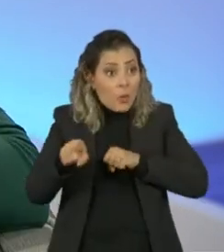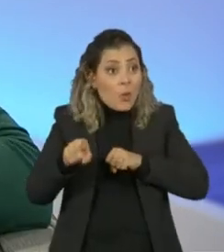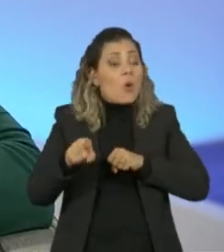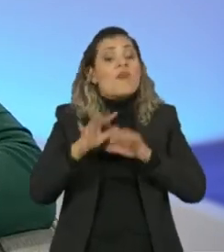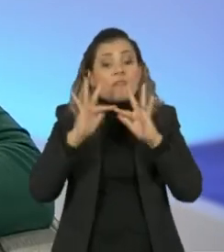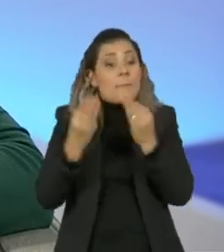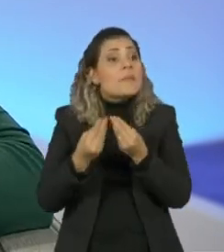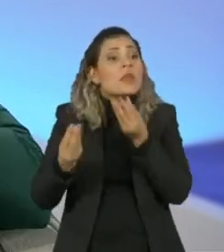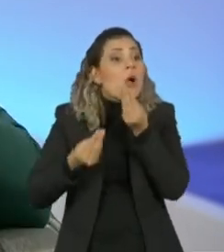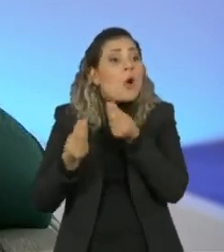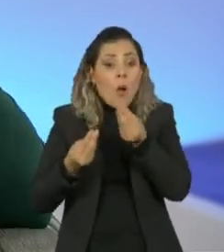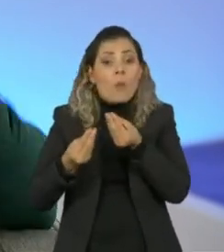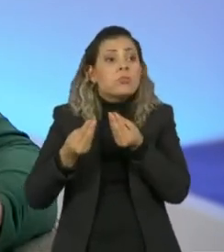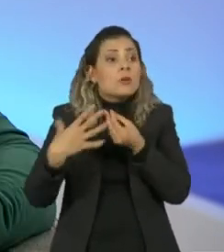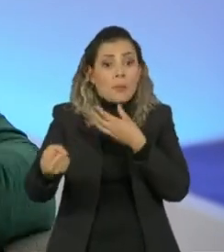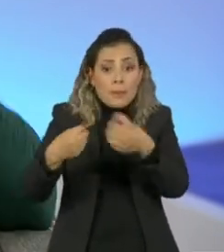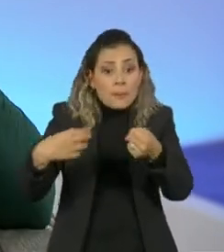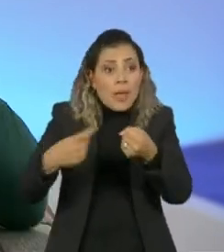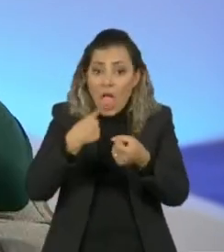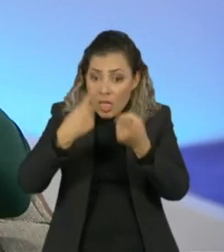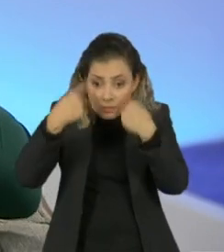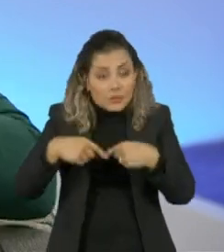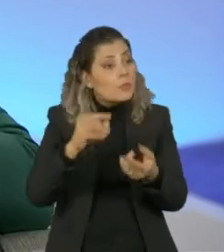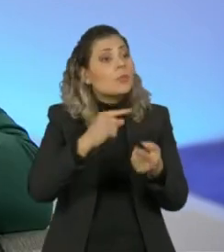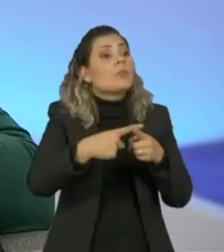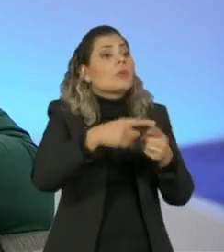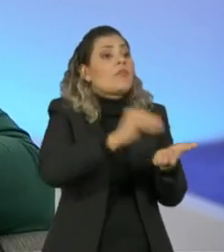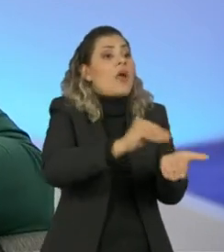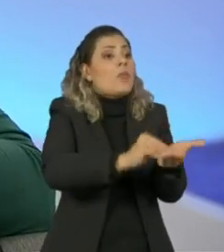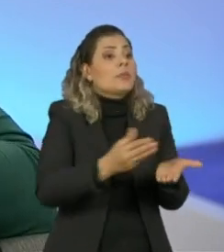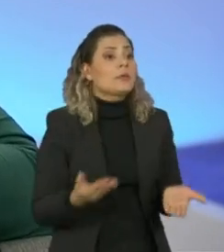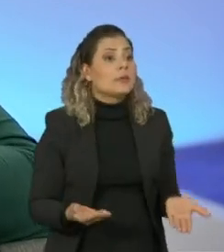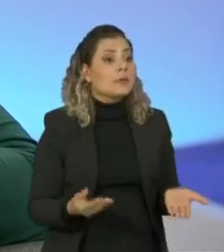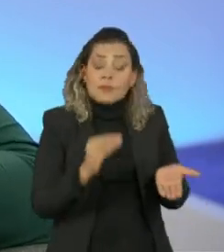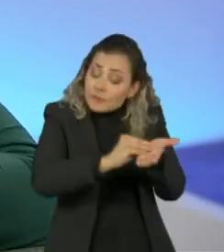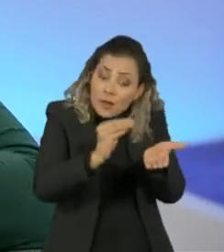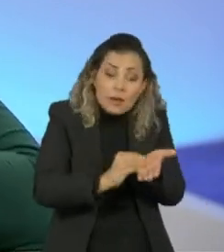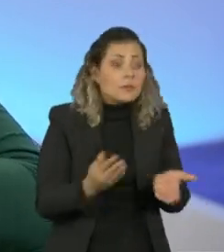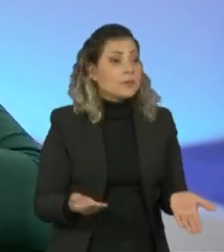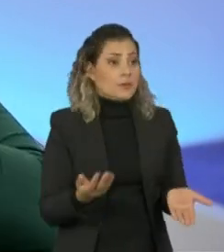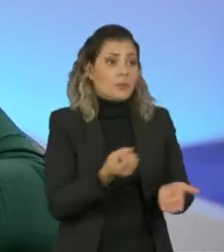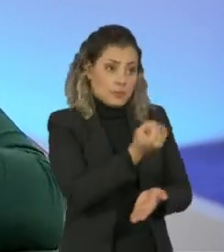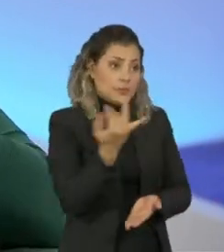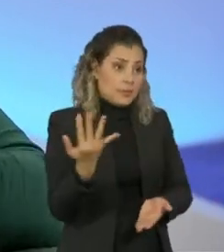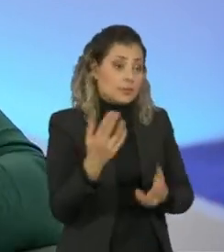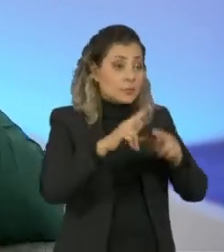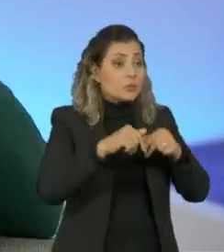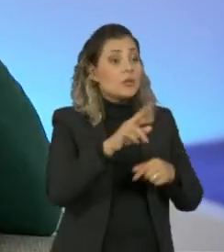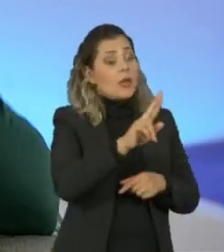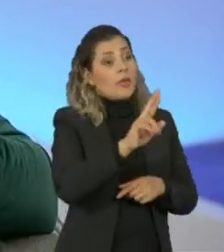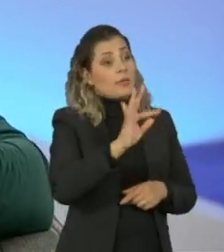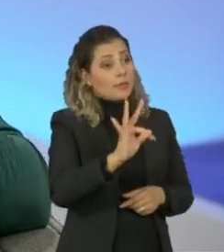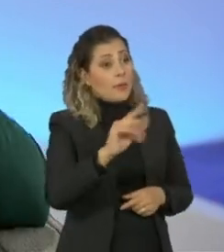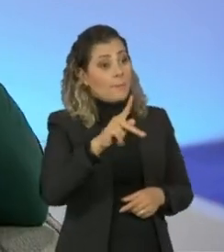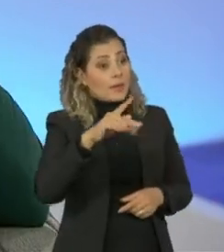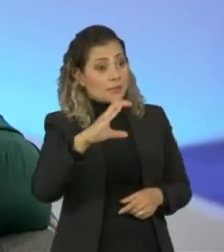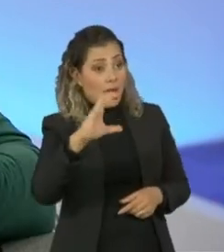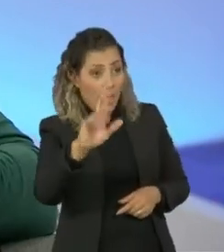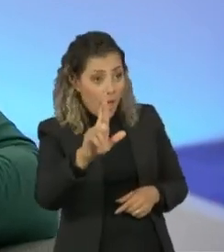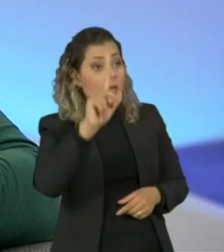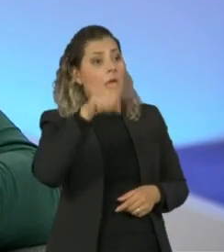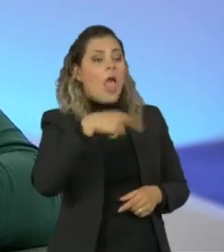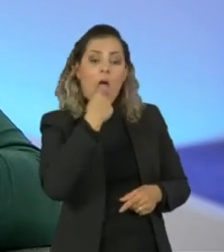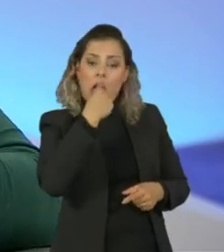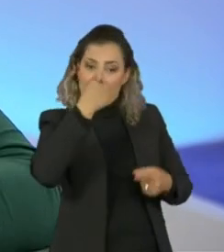pessoas e de contatos, porque a gente não tem esse teste em número suficiente. O teste de RT-PCR, ele serve para